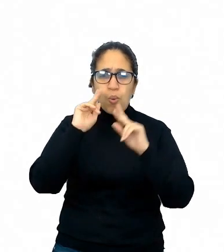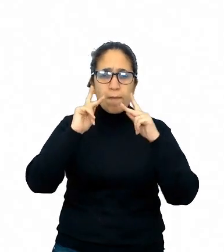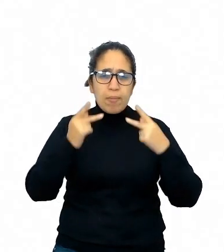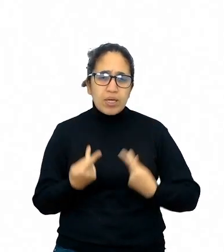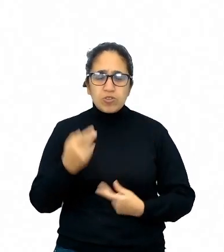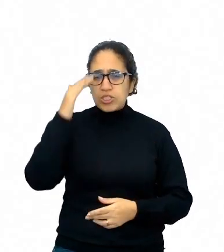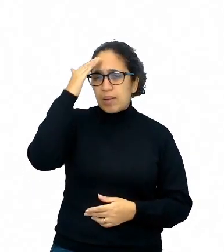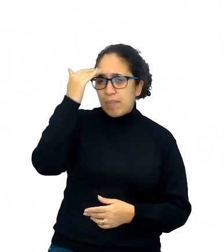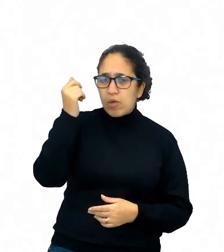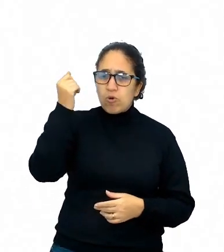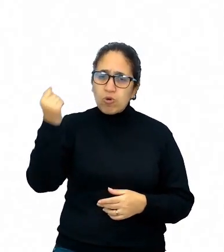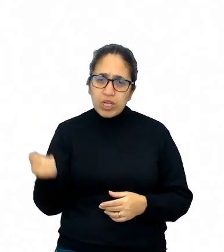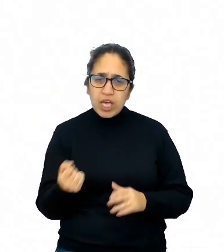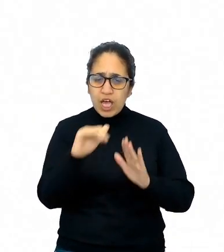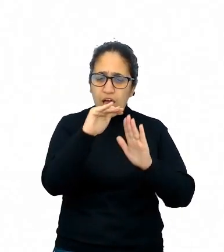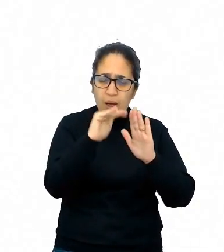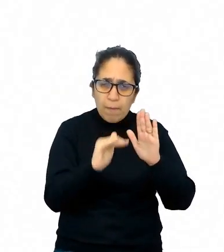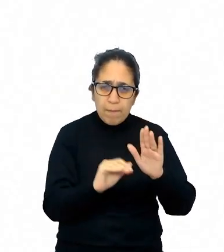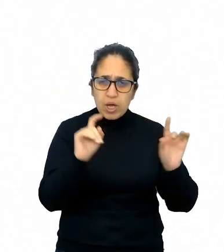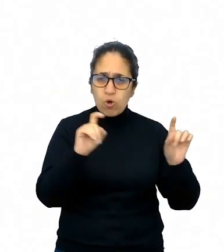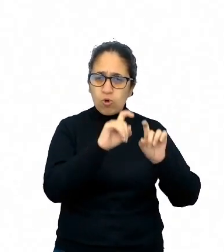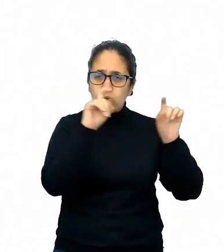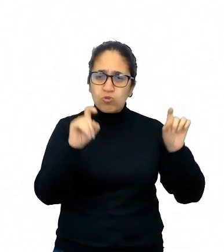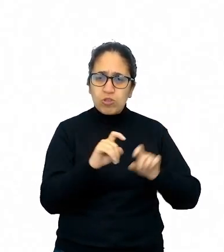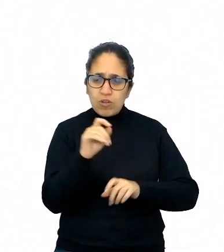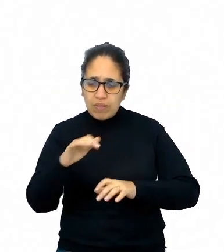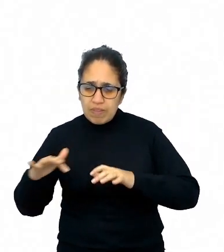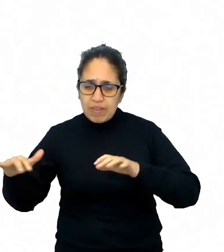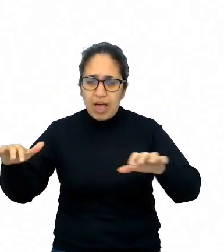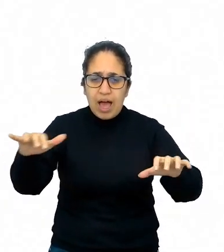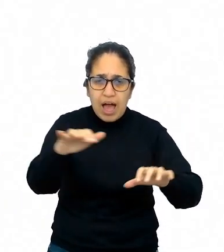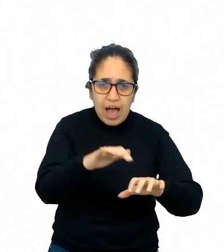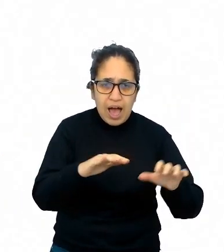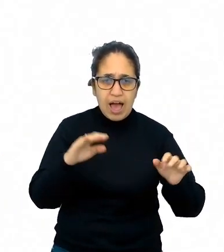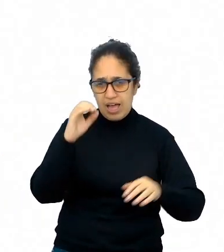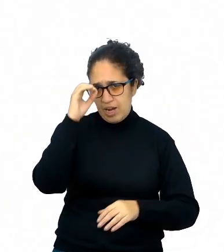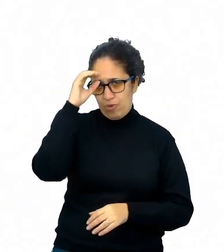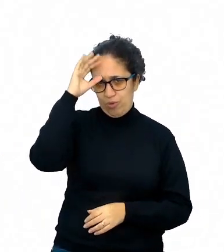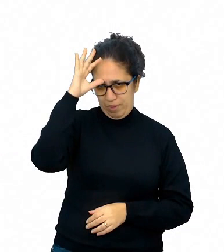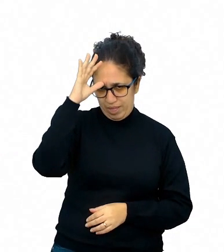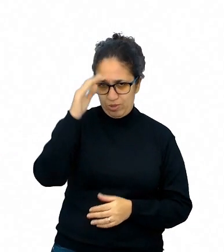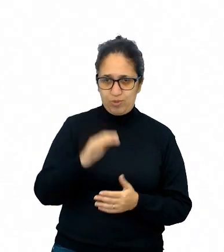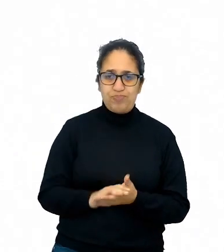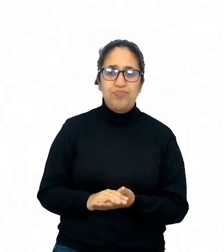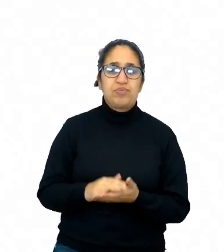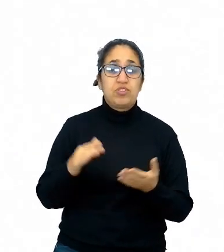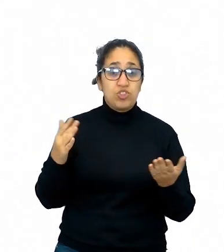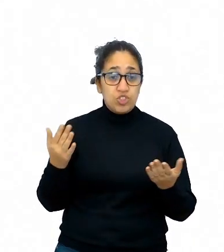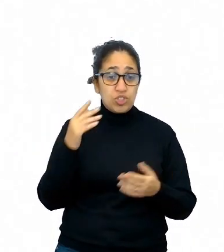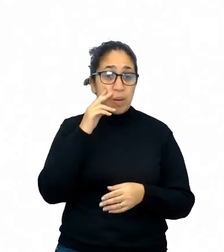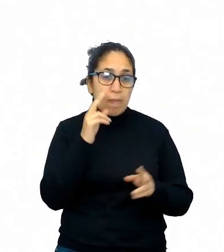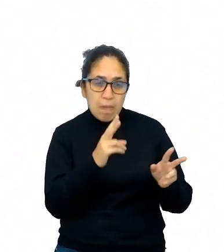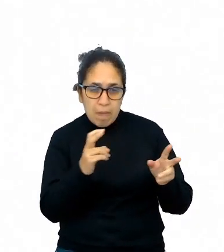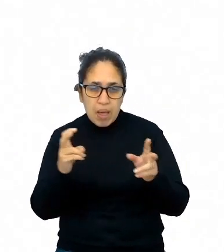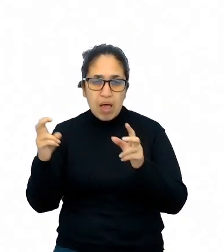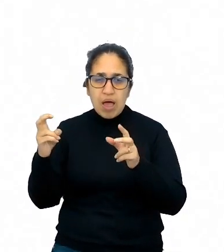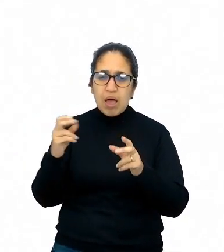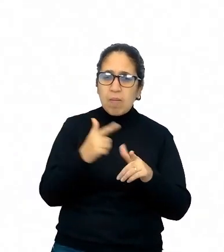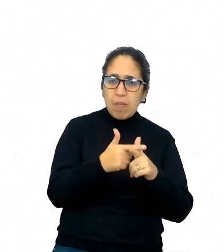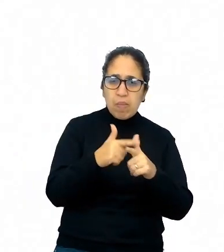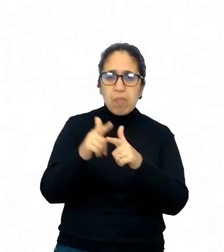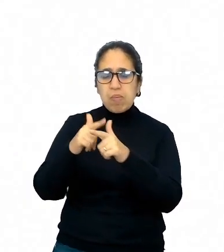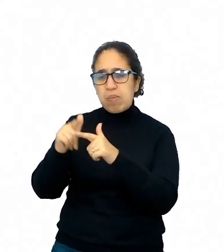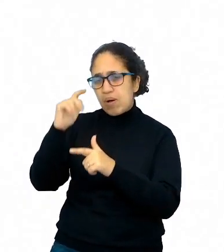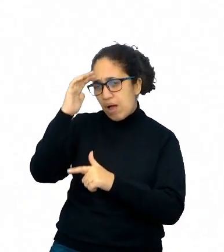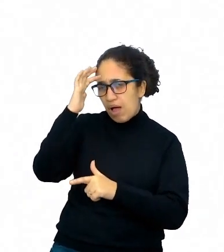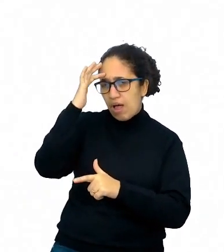fundamentos da computação nas mais diversas áreas do conhecimento, com a finalidade de identificar e resolver